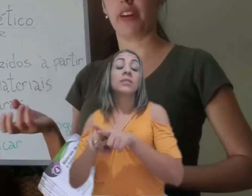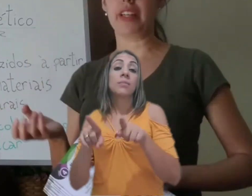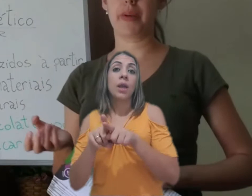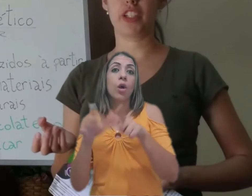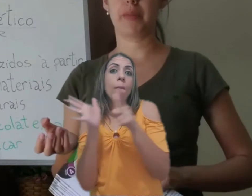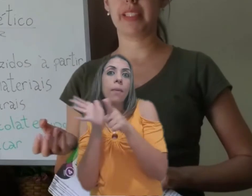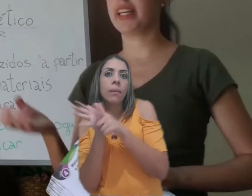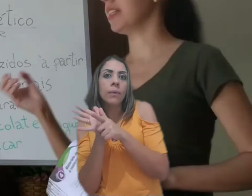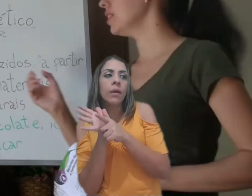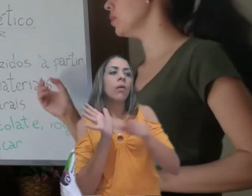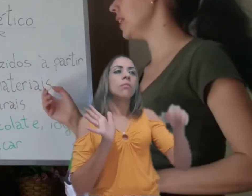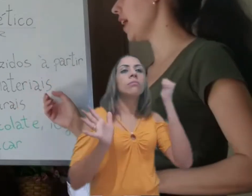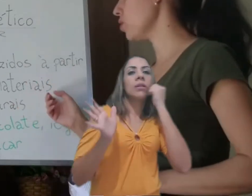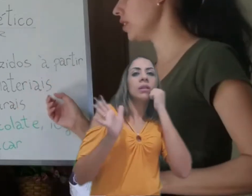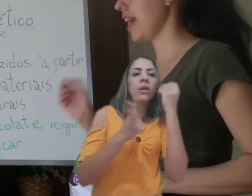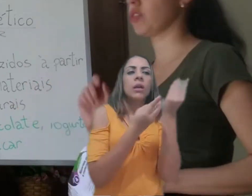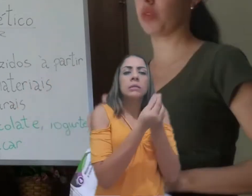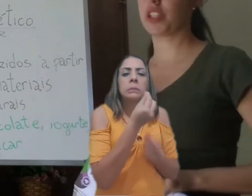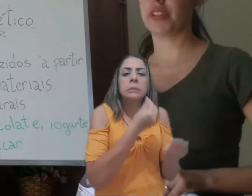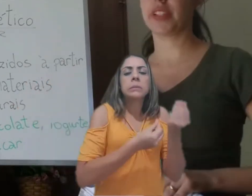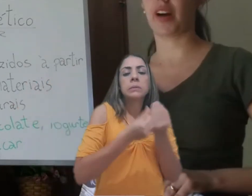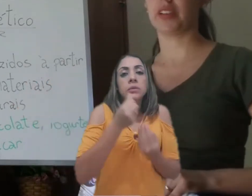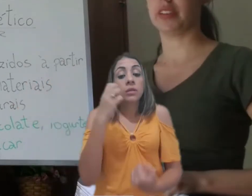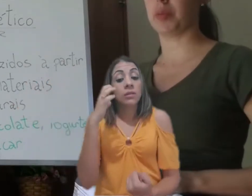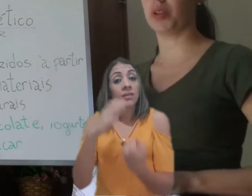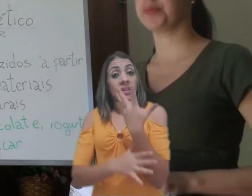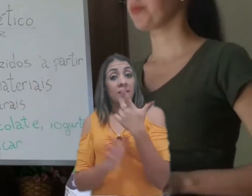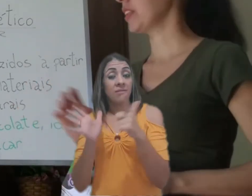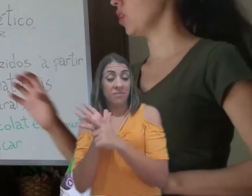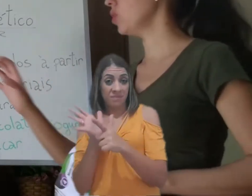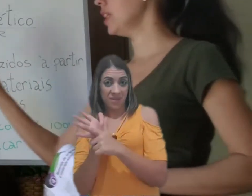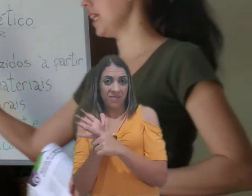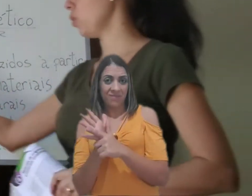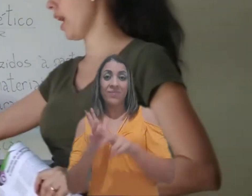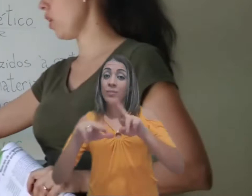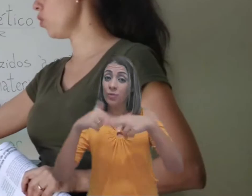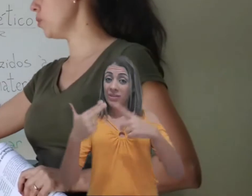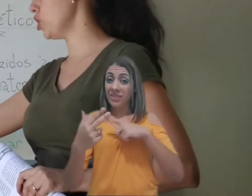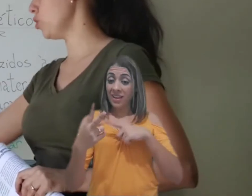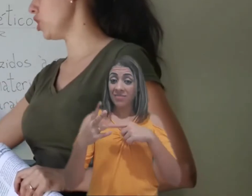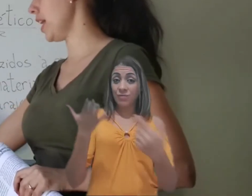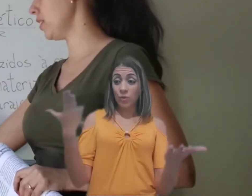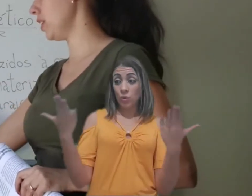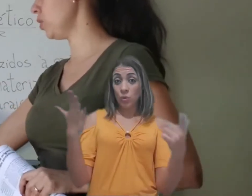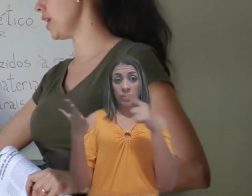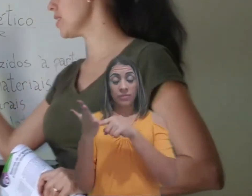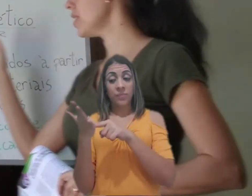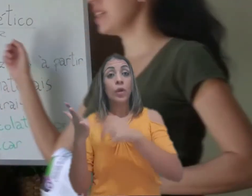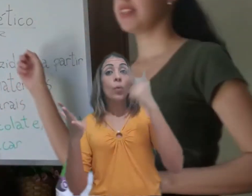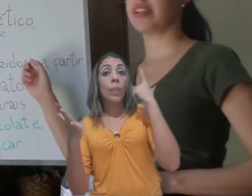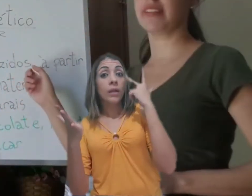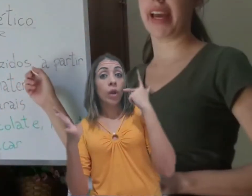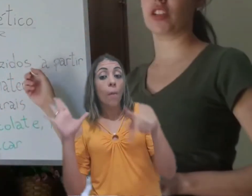papel, que é feito a partir da madeira, material sintético, artificial, tá bom? Então, natural, obtido direto na